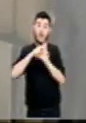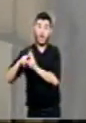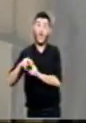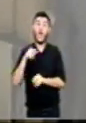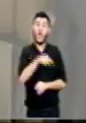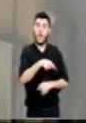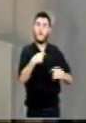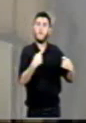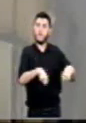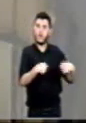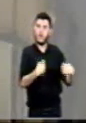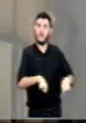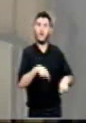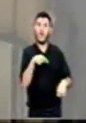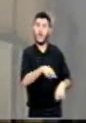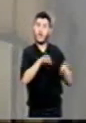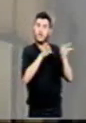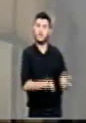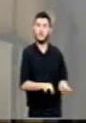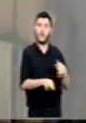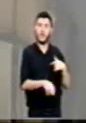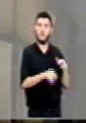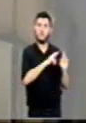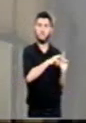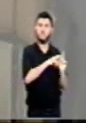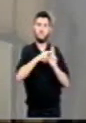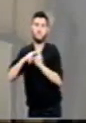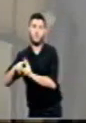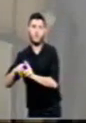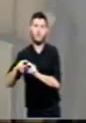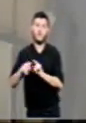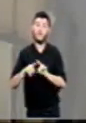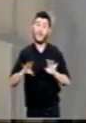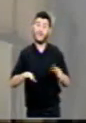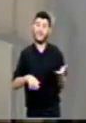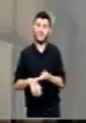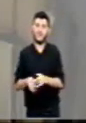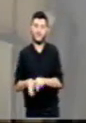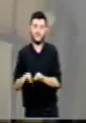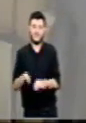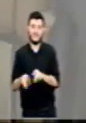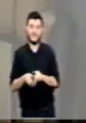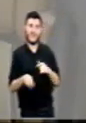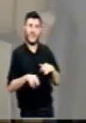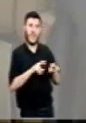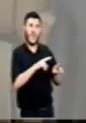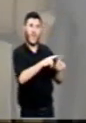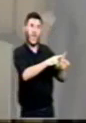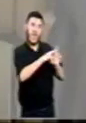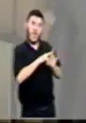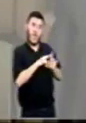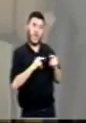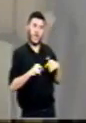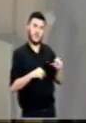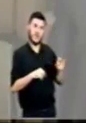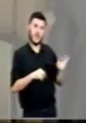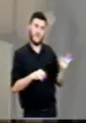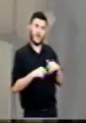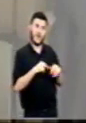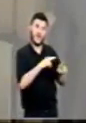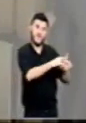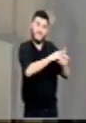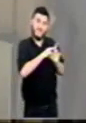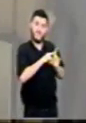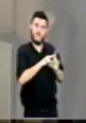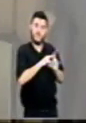Portanto, esse é o equívoco maior dessa decisão, e daí o absurdo é a teratologia, porque quem está fazendo o juízo de valor do Supremo é o